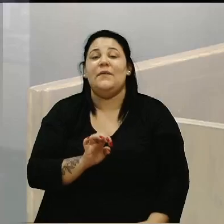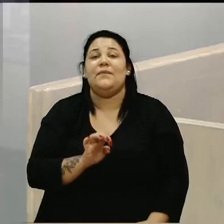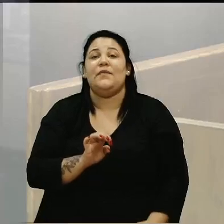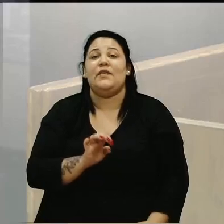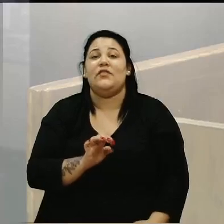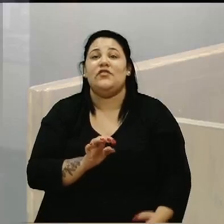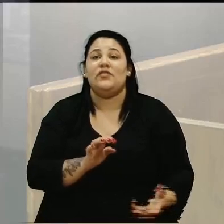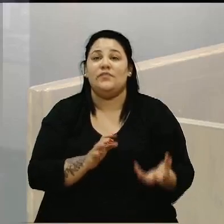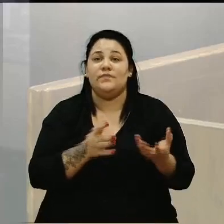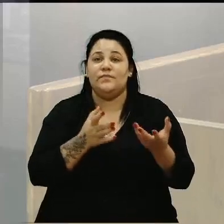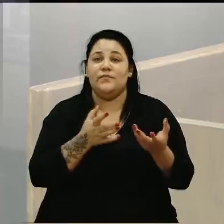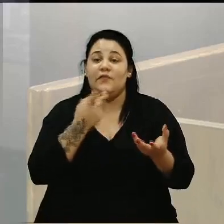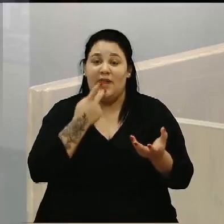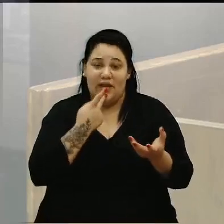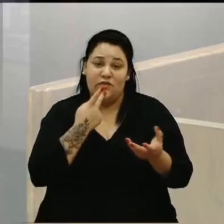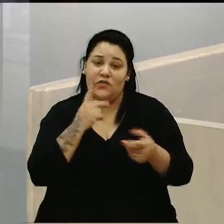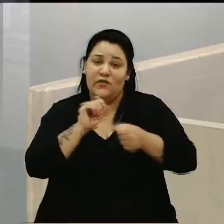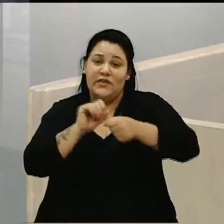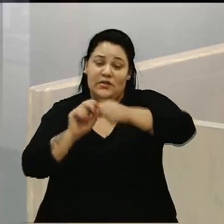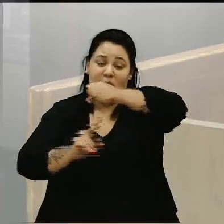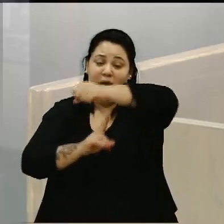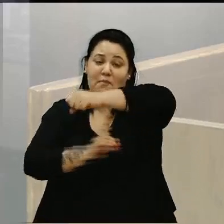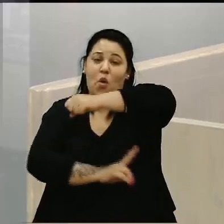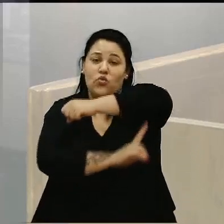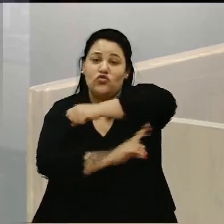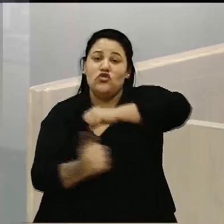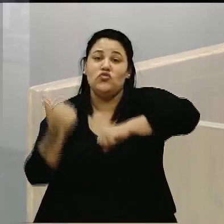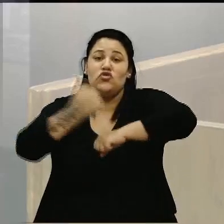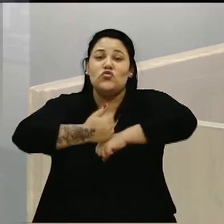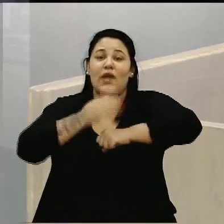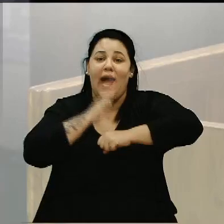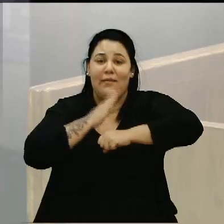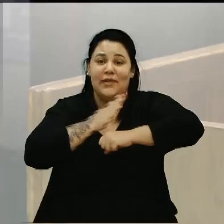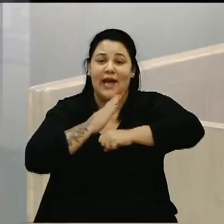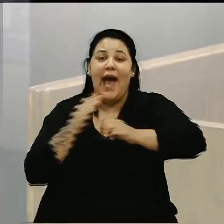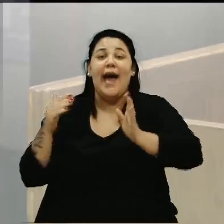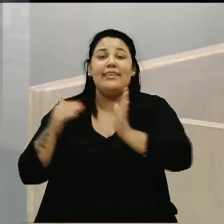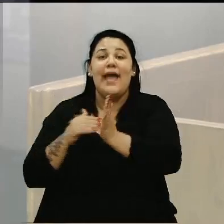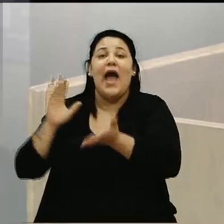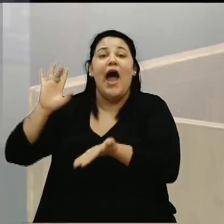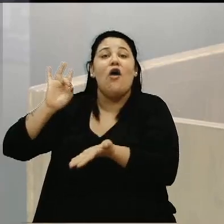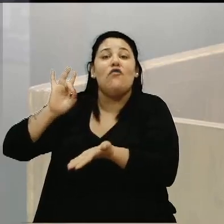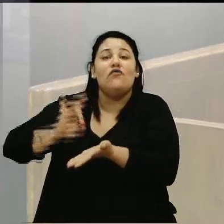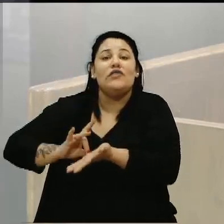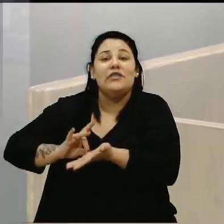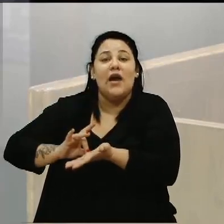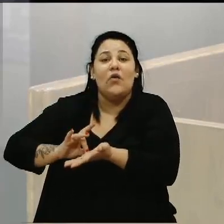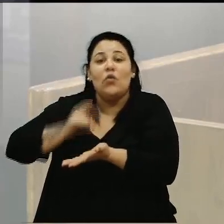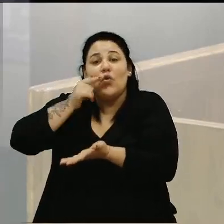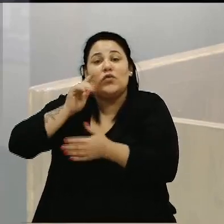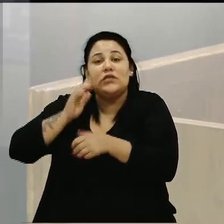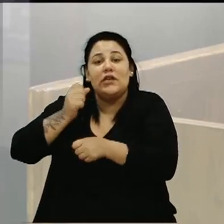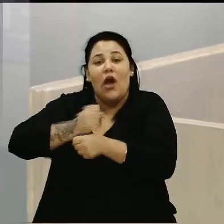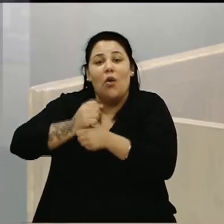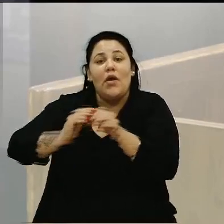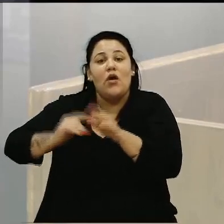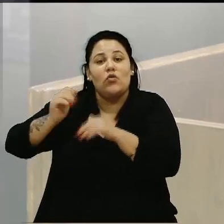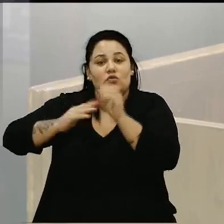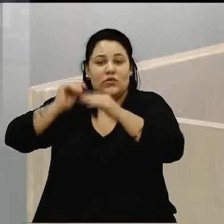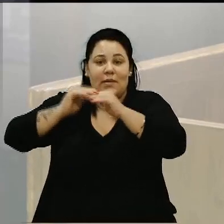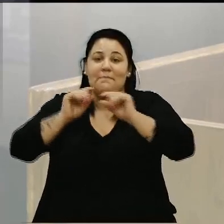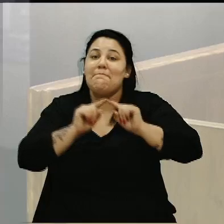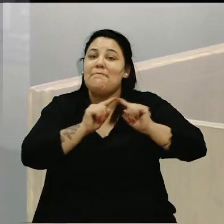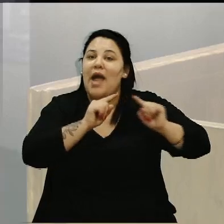ponte provisória até que a ponte oficial fosse reconstruída. Porém,